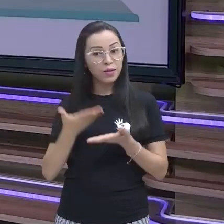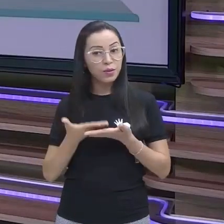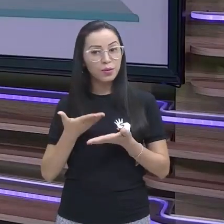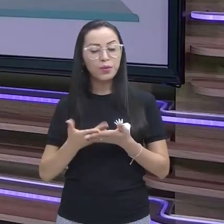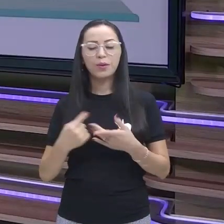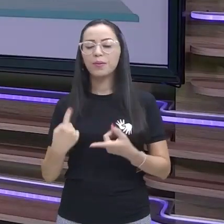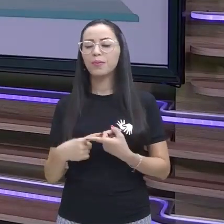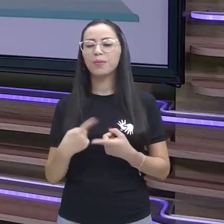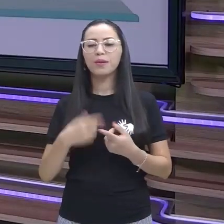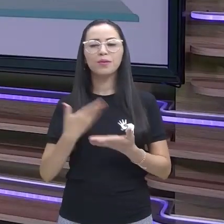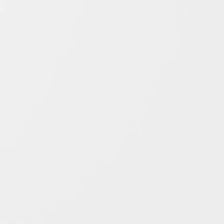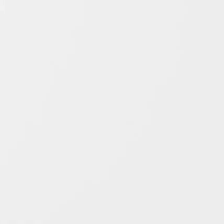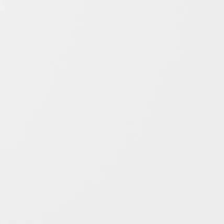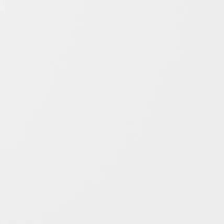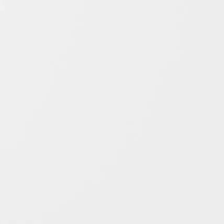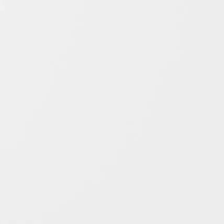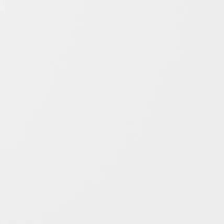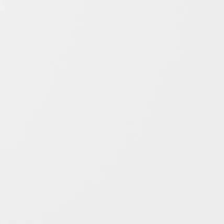estudar é muito bom.